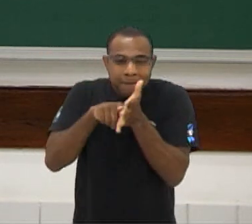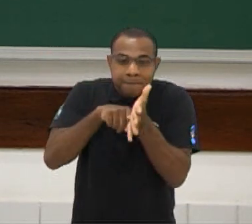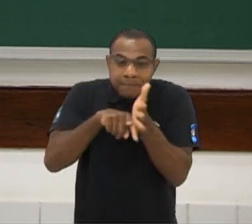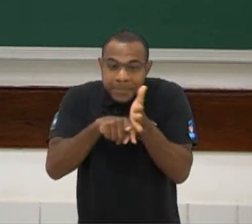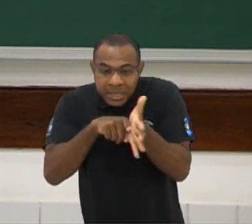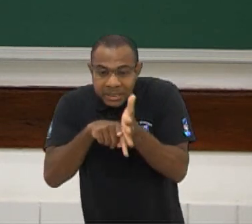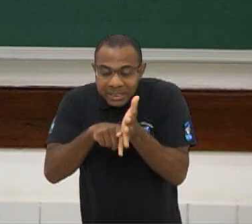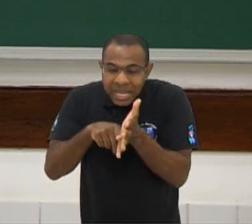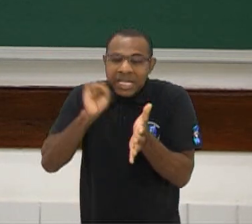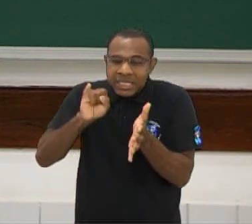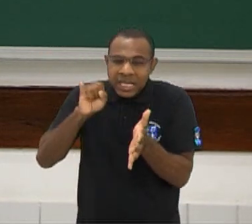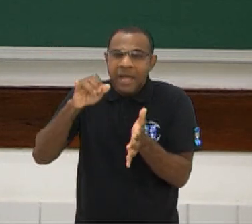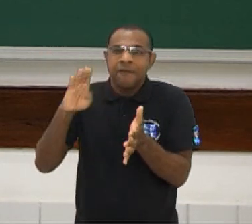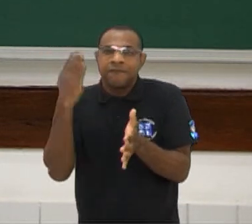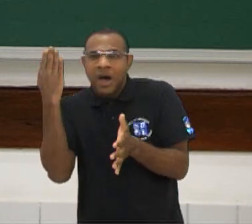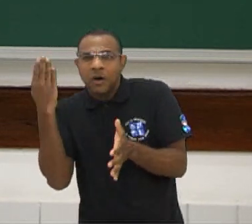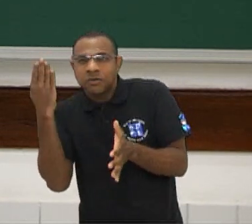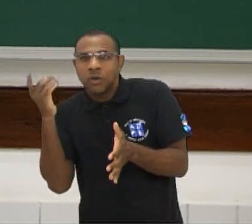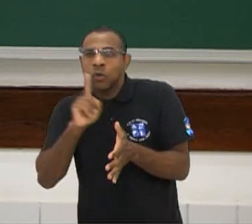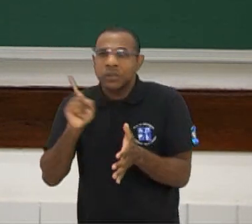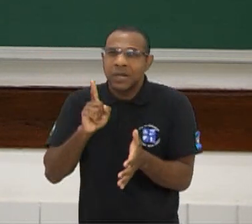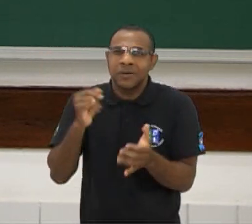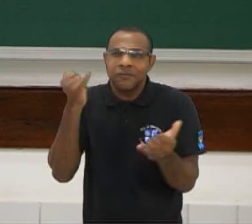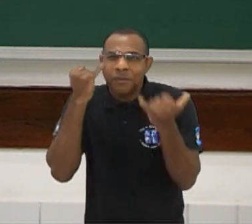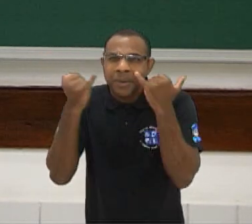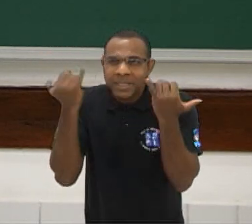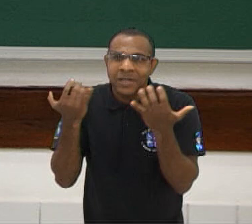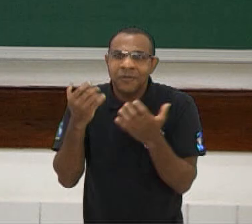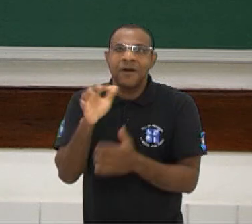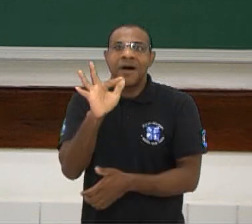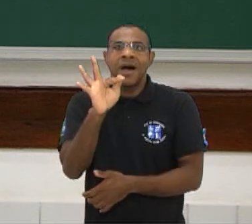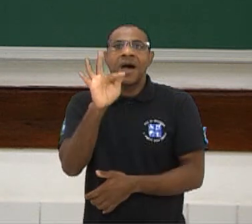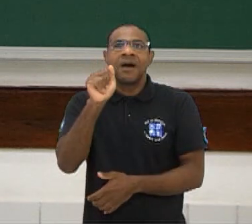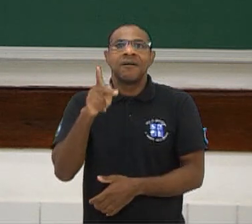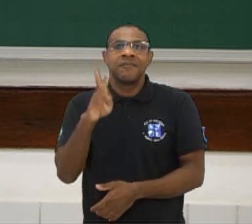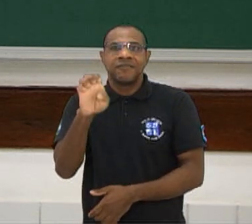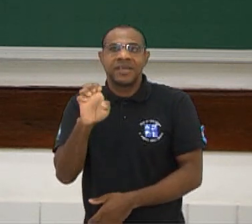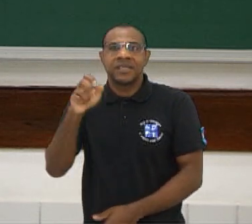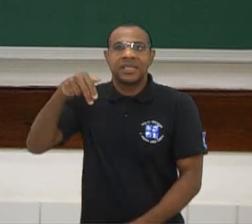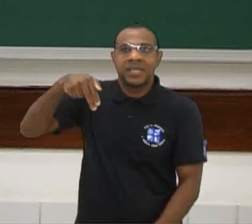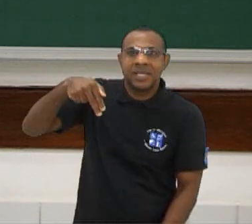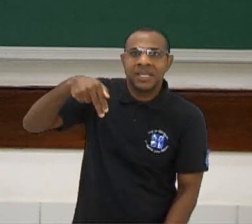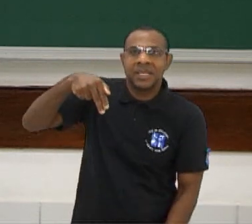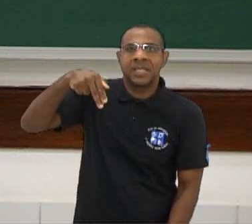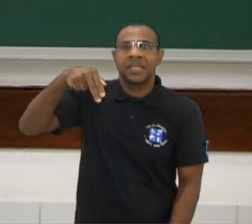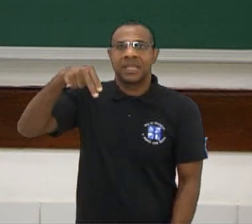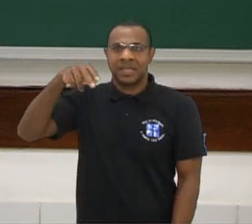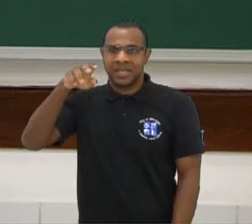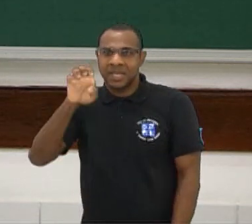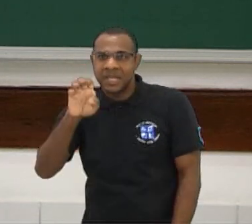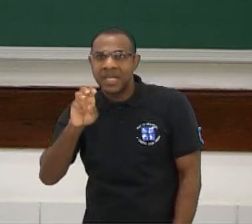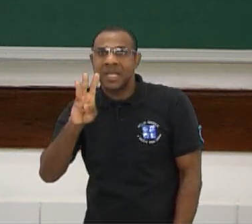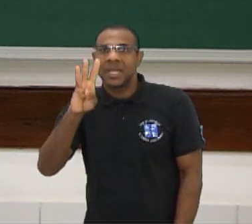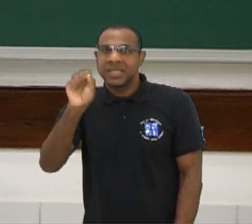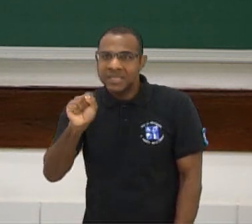é uma fake news? E nela nós tínhamos ali a questão da data, que a notícia pode ser verdadeira, mas ela pode estar